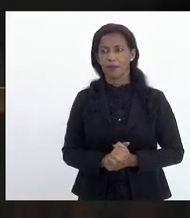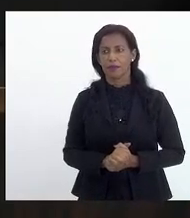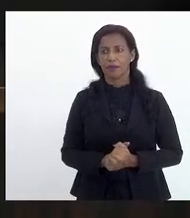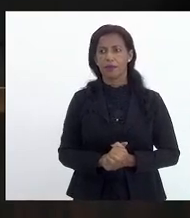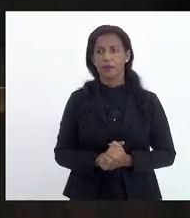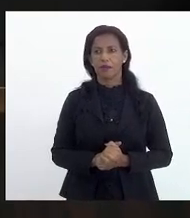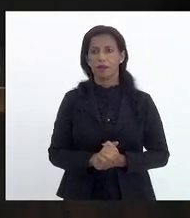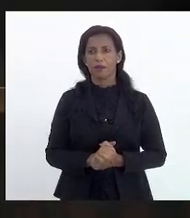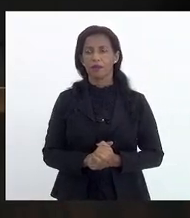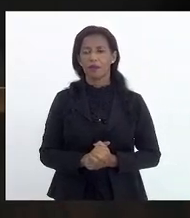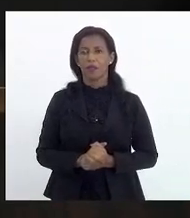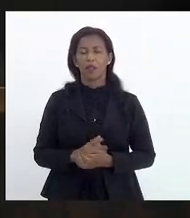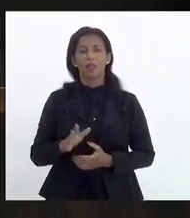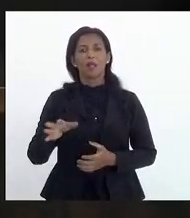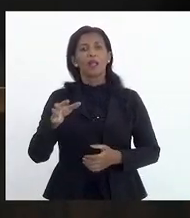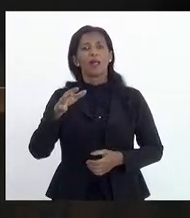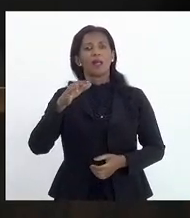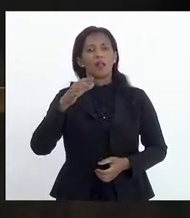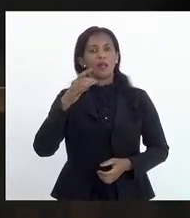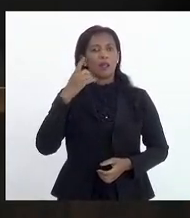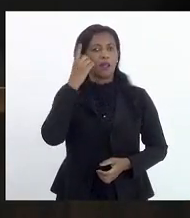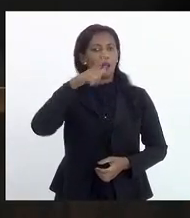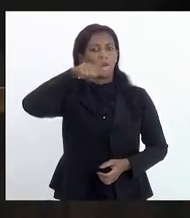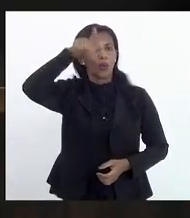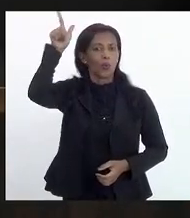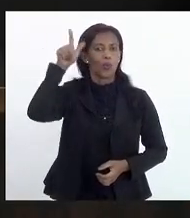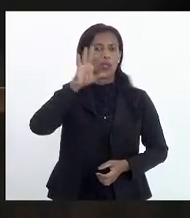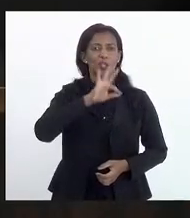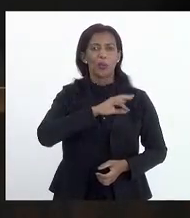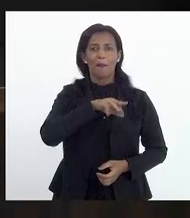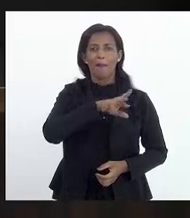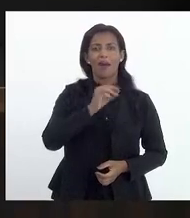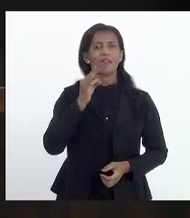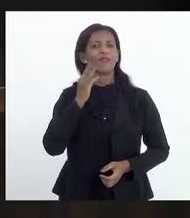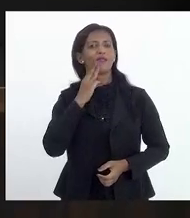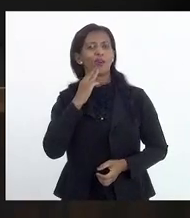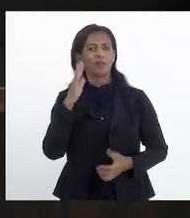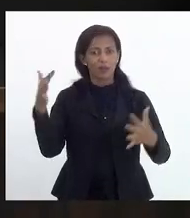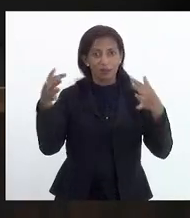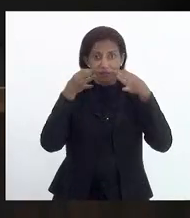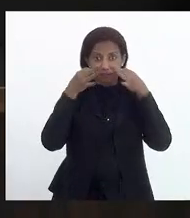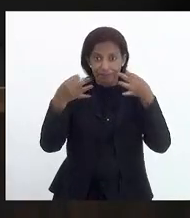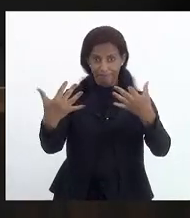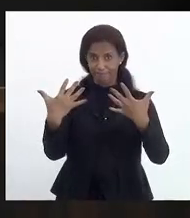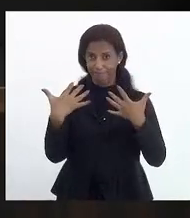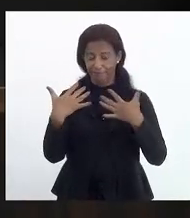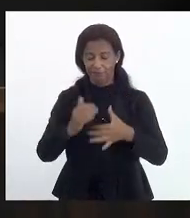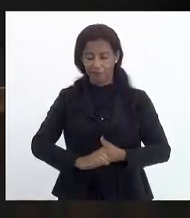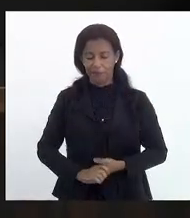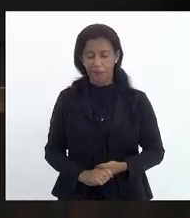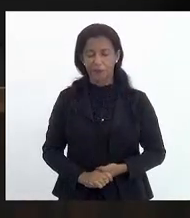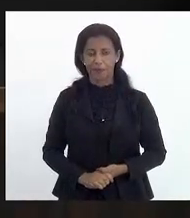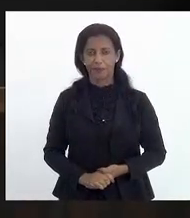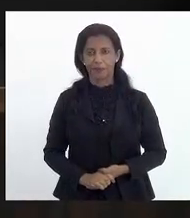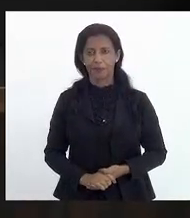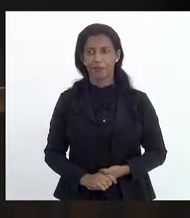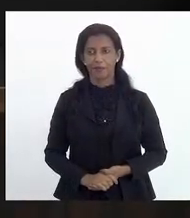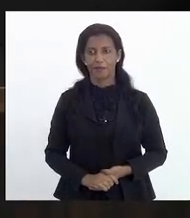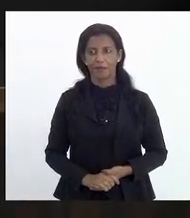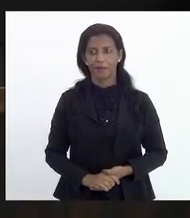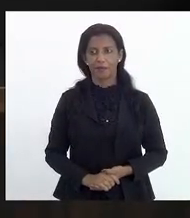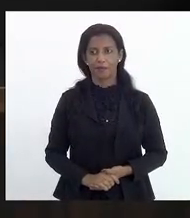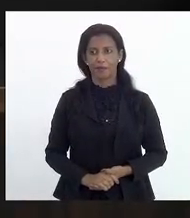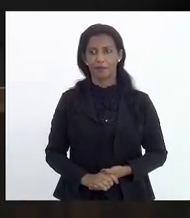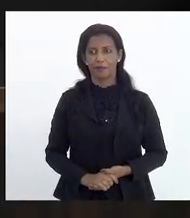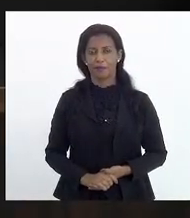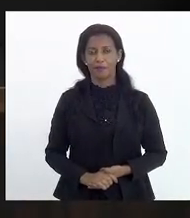Vossas Excelências, deputado Luiz, deputada Marta, deputado Valdec. Nós recebemos, por parte